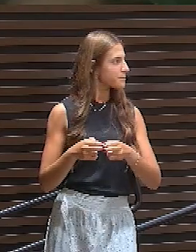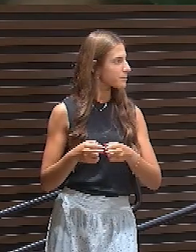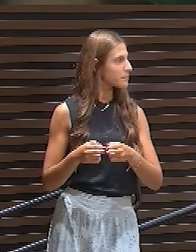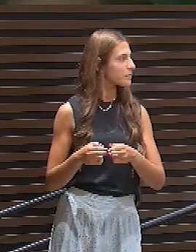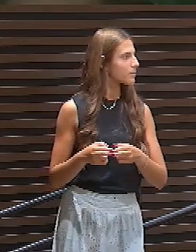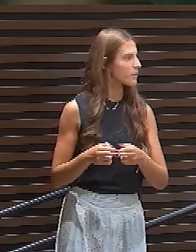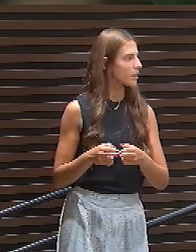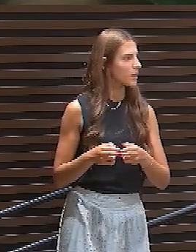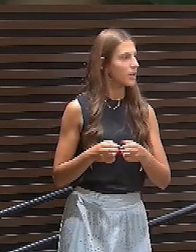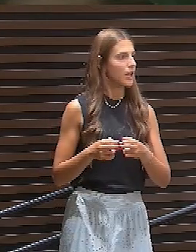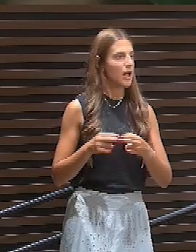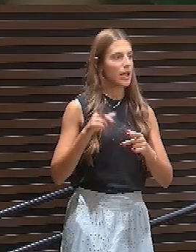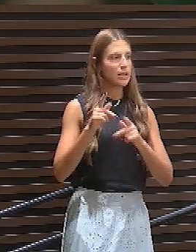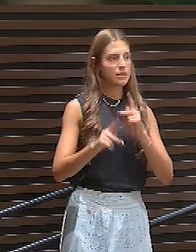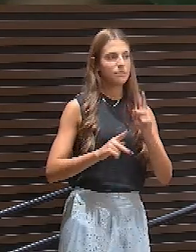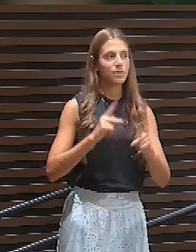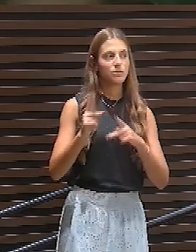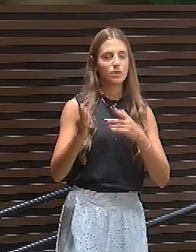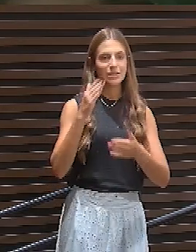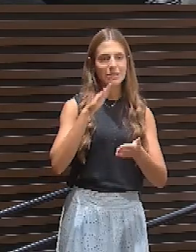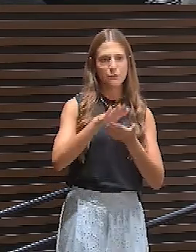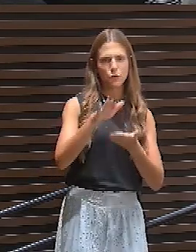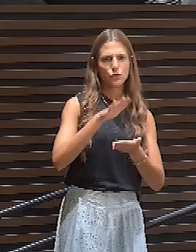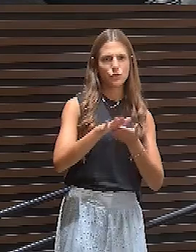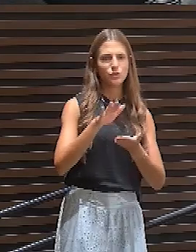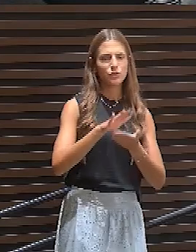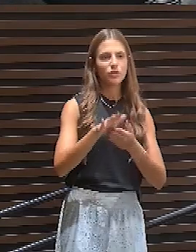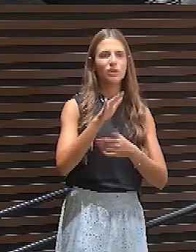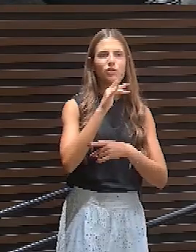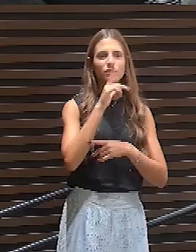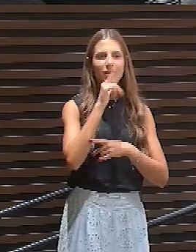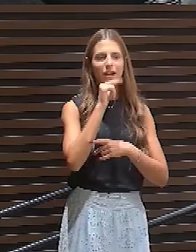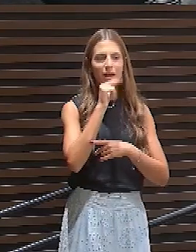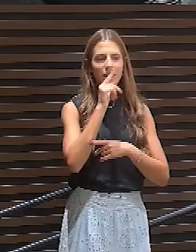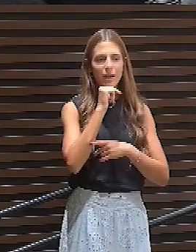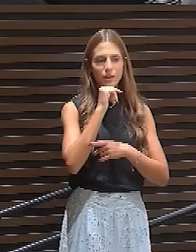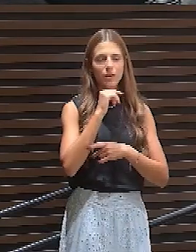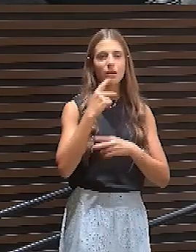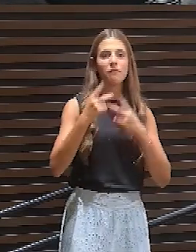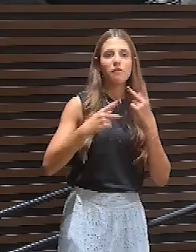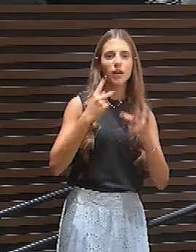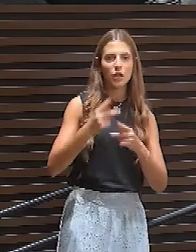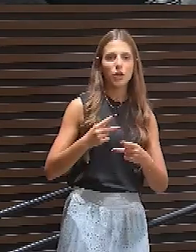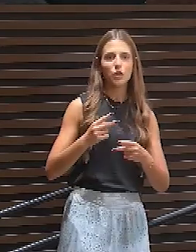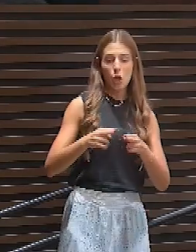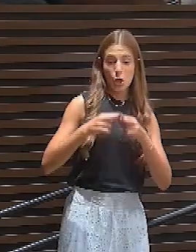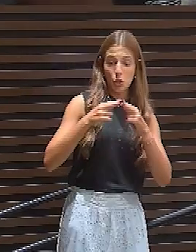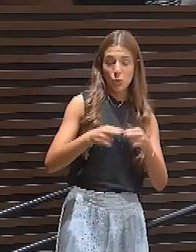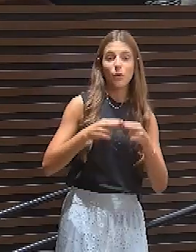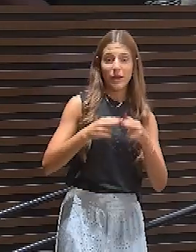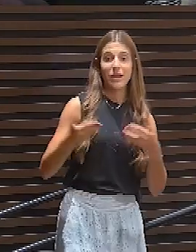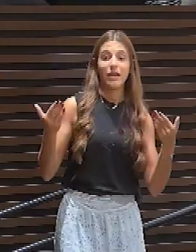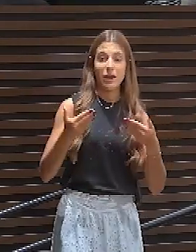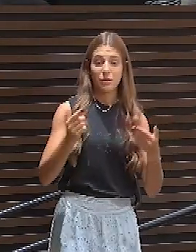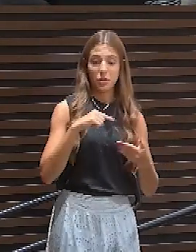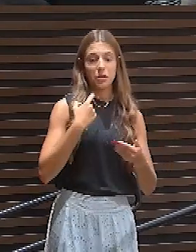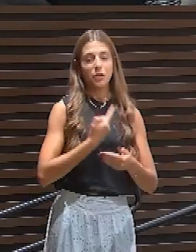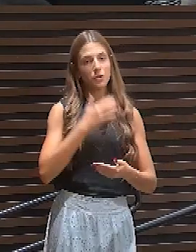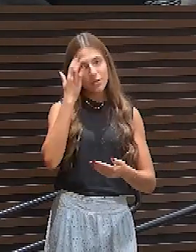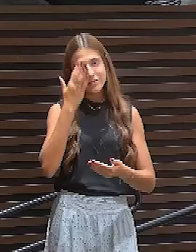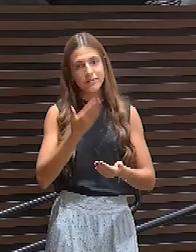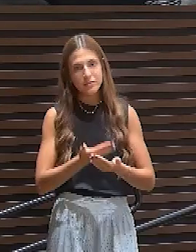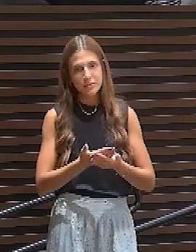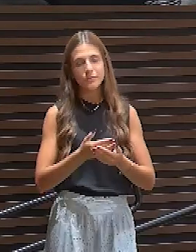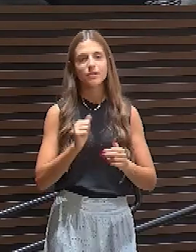subindo da água e dizendo: Noé, abre a arca, Noé, agora nós cremos. E Noé